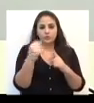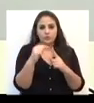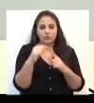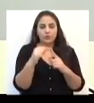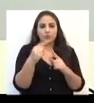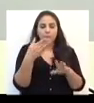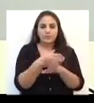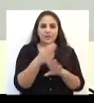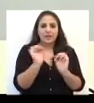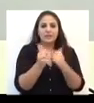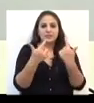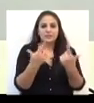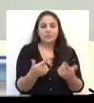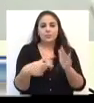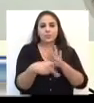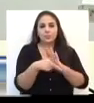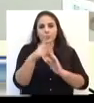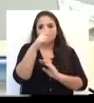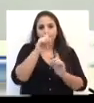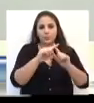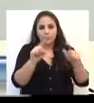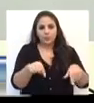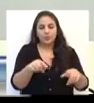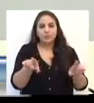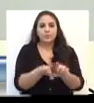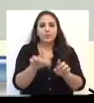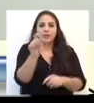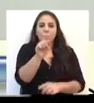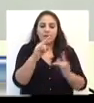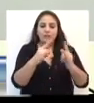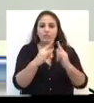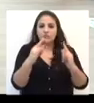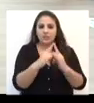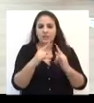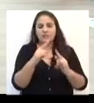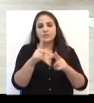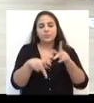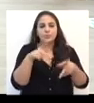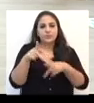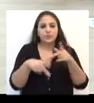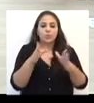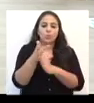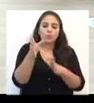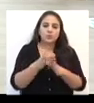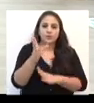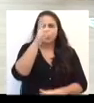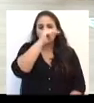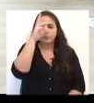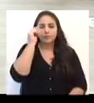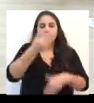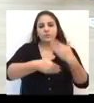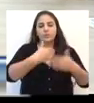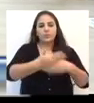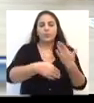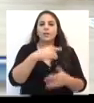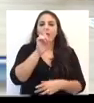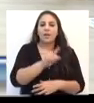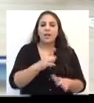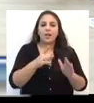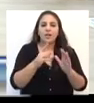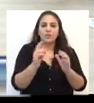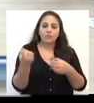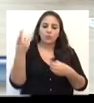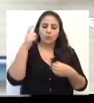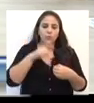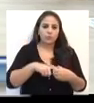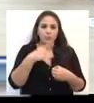integrar as ações dos poderes públicos com entidades e população, o Conselho Municipal de Desenvolvimento foi